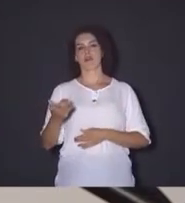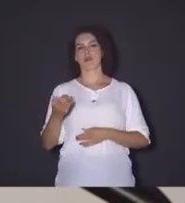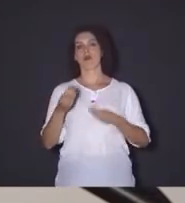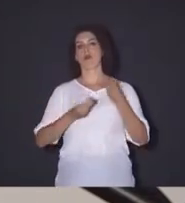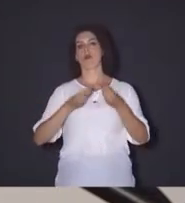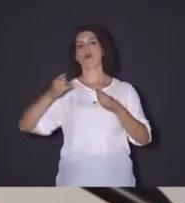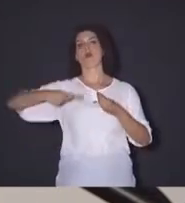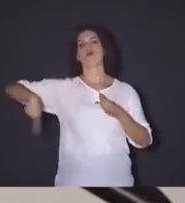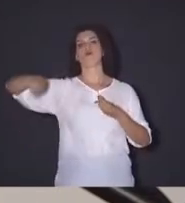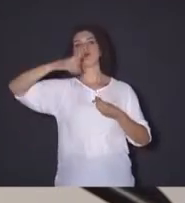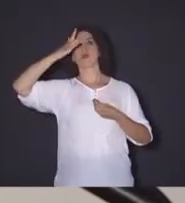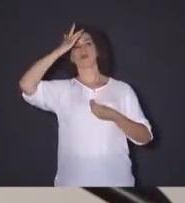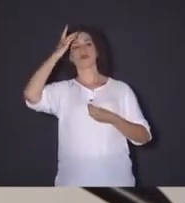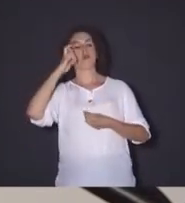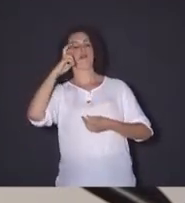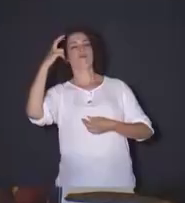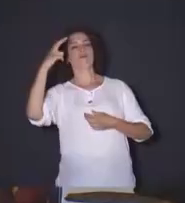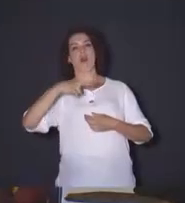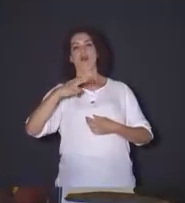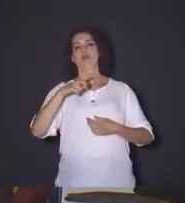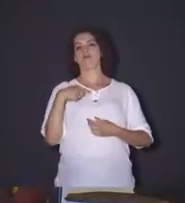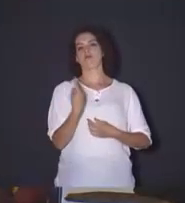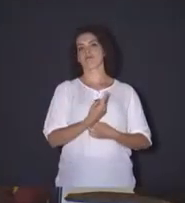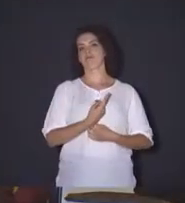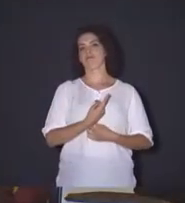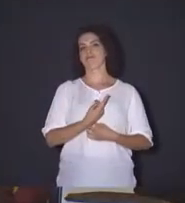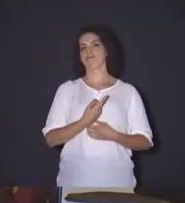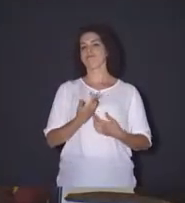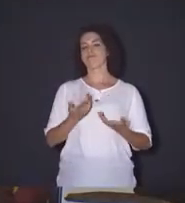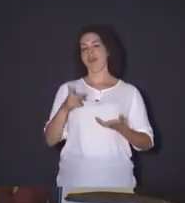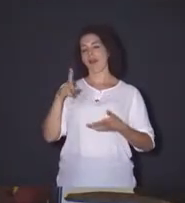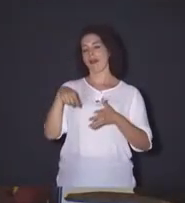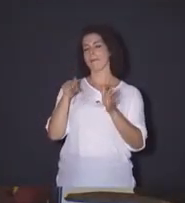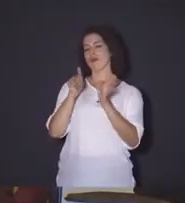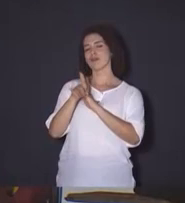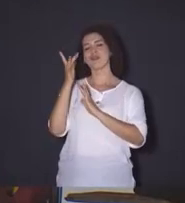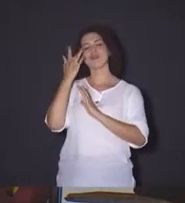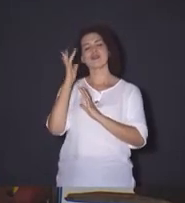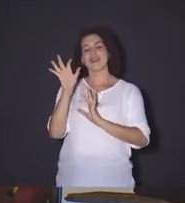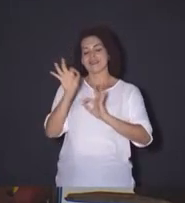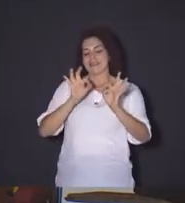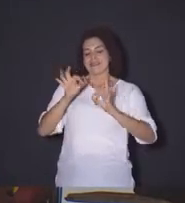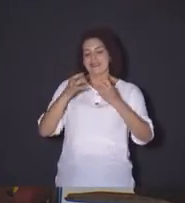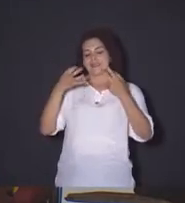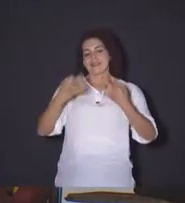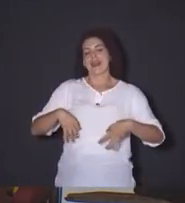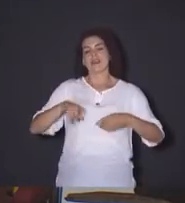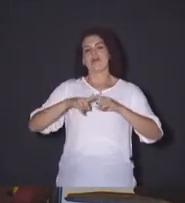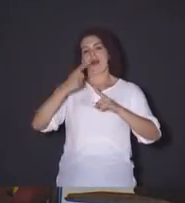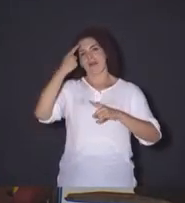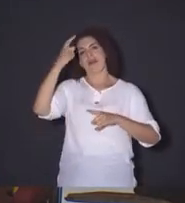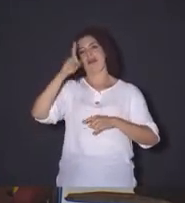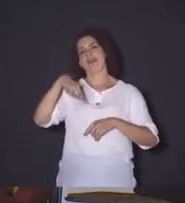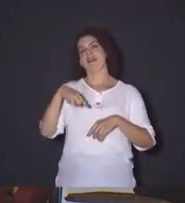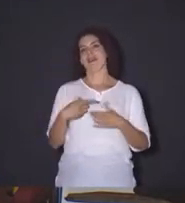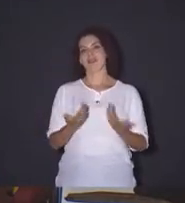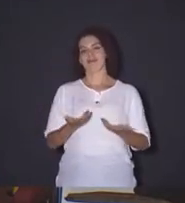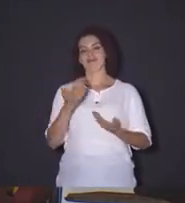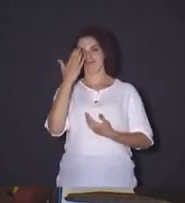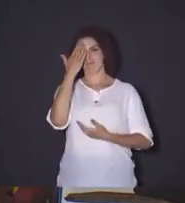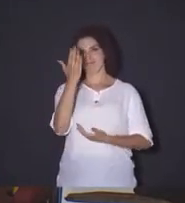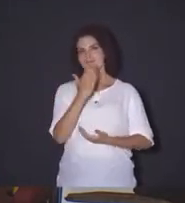recebem acho que é essa pergunta não sei se formou sob análise bem mas a idéia é essa muito